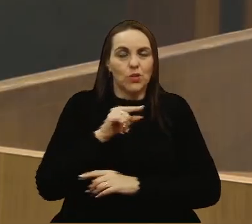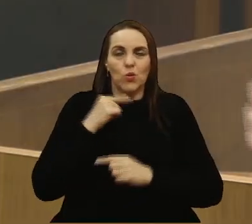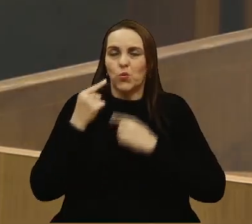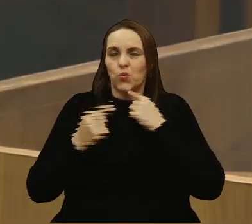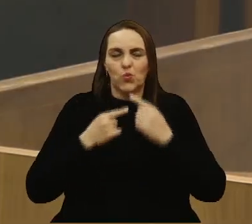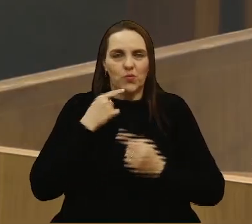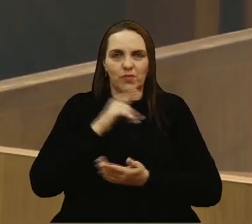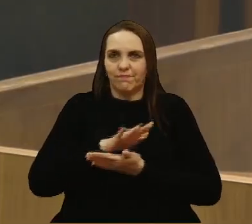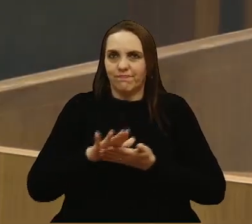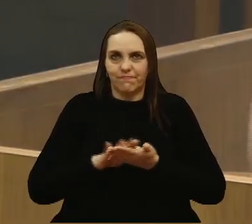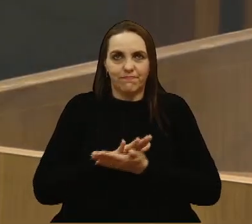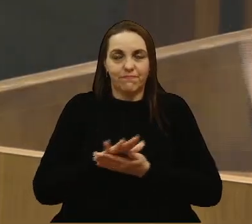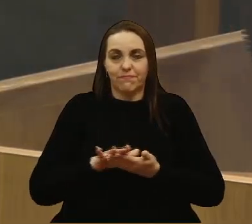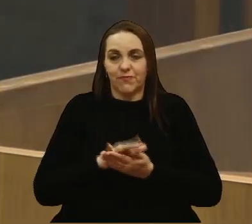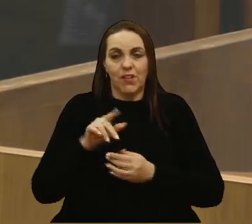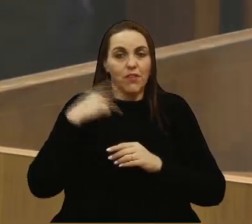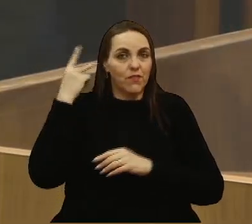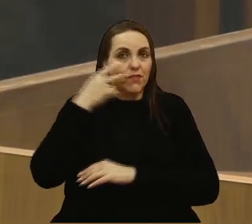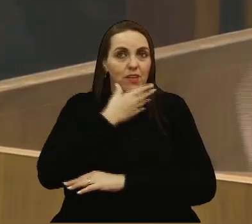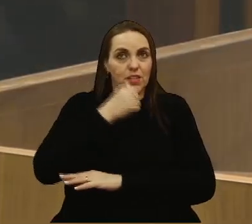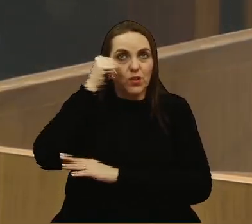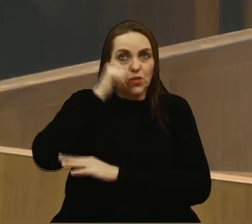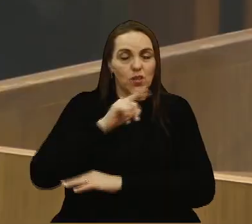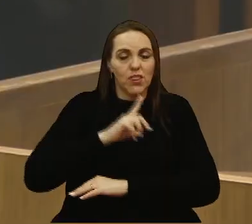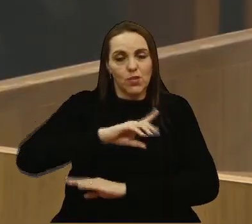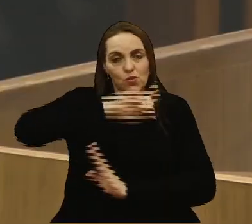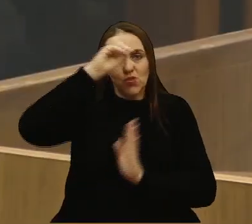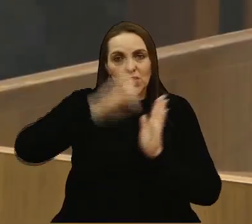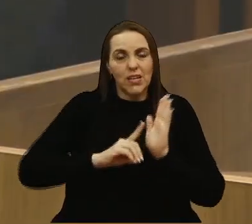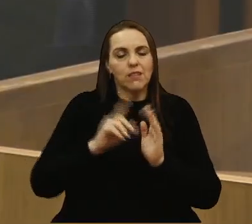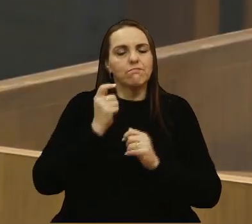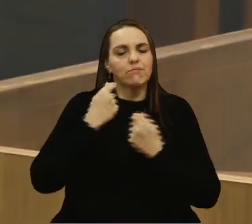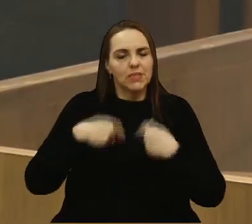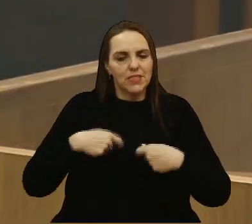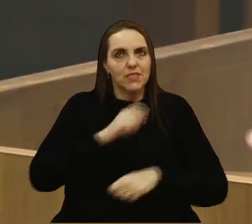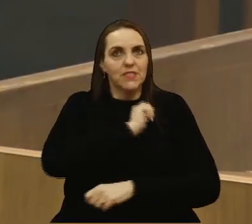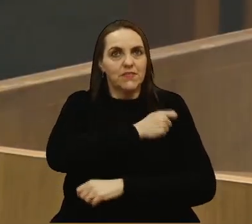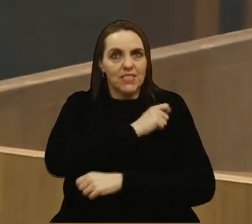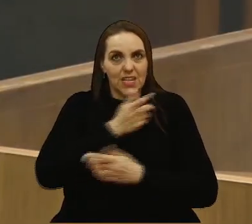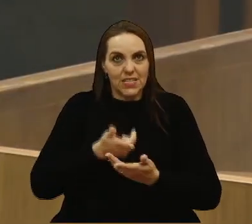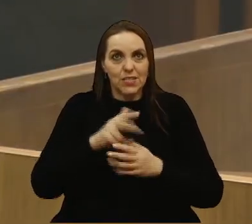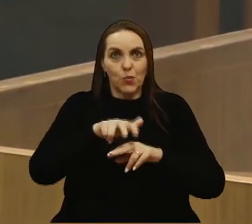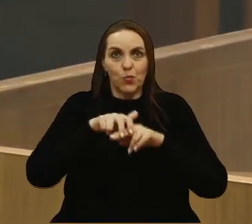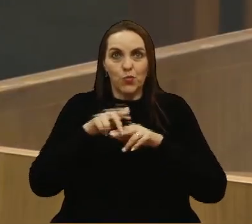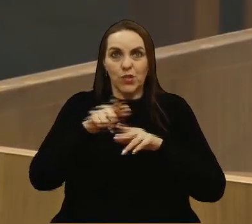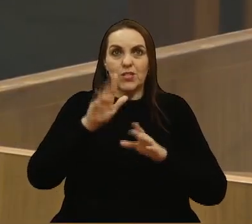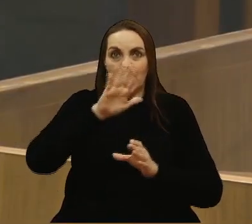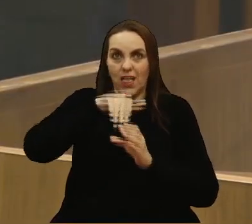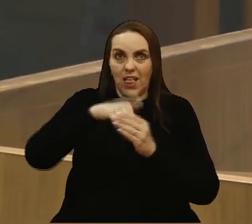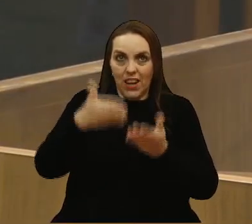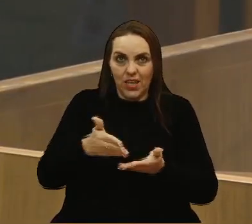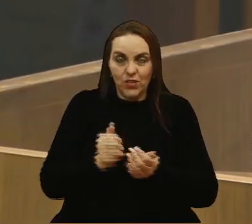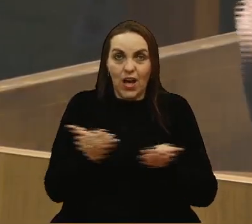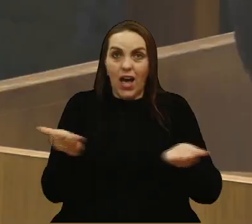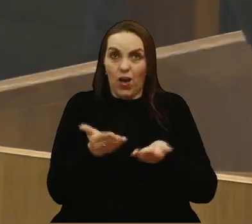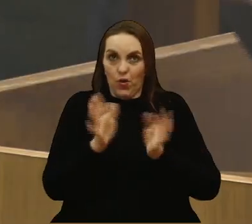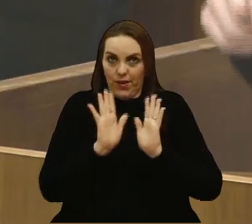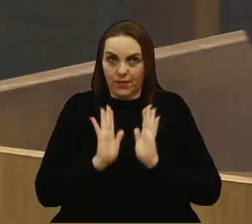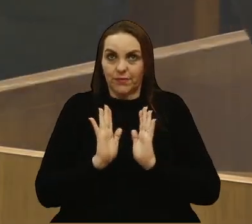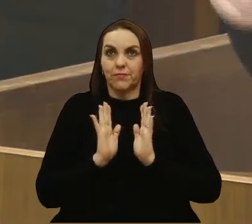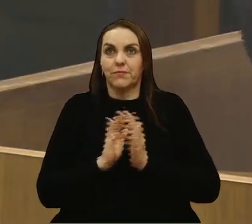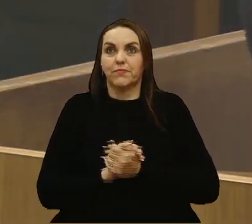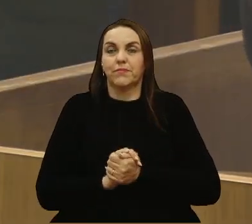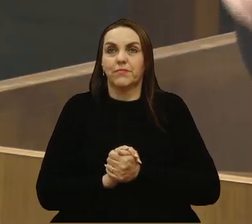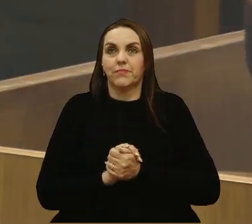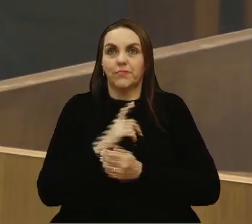os vereadores e vereadoras dessa casa têm o direito e devem fazer a fiscalização, porque é para isso que nós fomos eleitos. Agora, com a fala